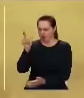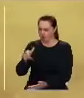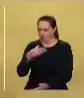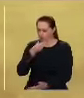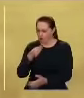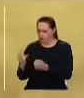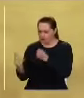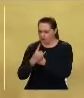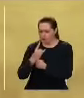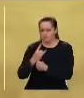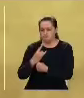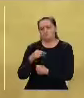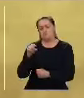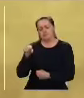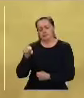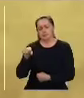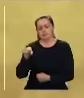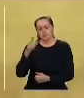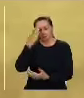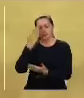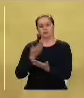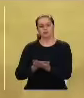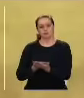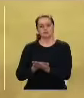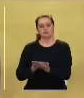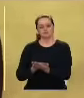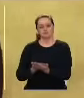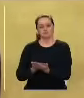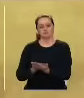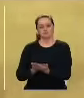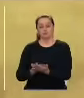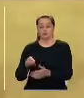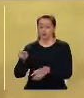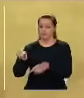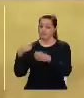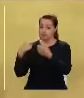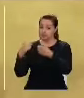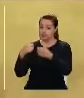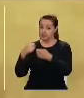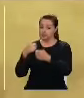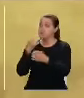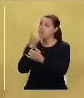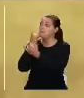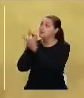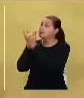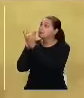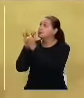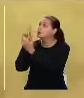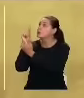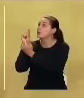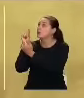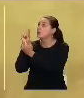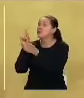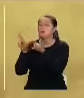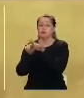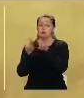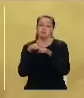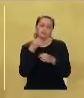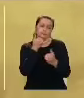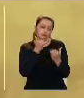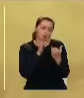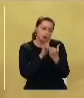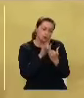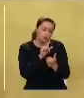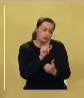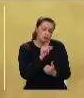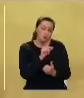erra, reconhece que errou, ela busca o perdão de Deus, busca o perdão da pessoa amada, e ela também quer que a